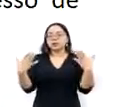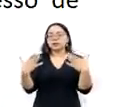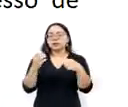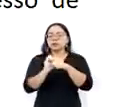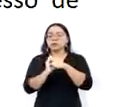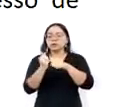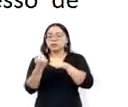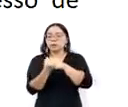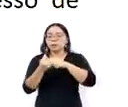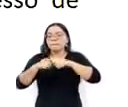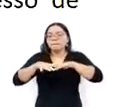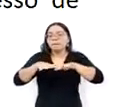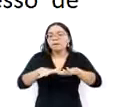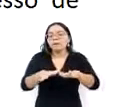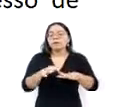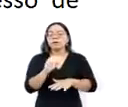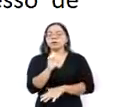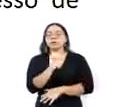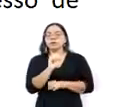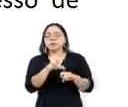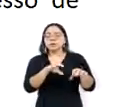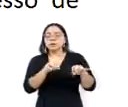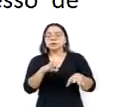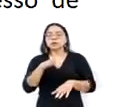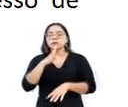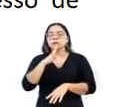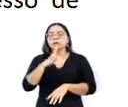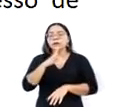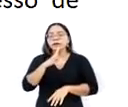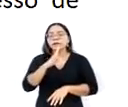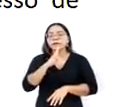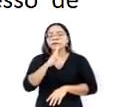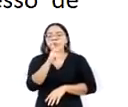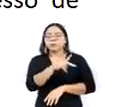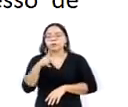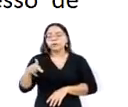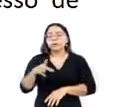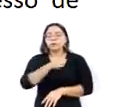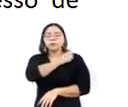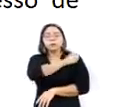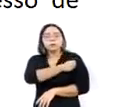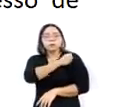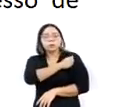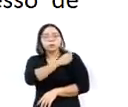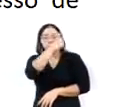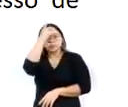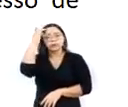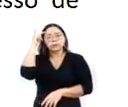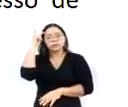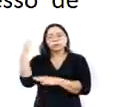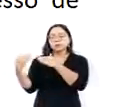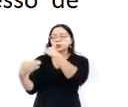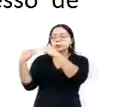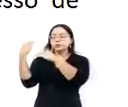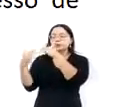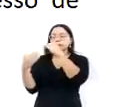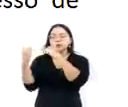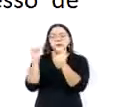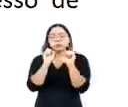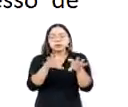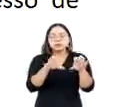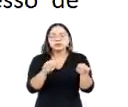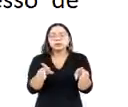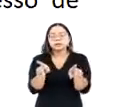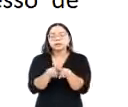momento de pandemia, ela é de um ensino que reconheça o professor e o aluno como sujeitos, tanto do processo de